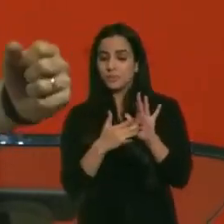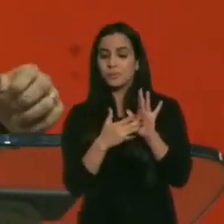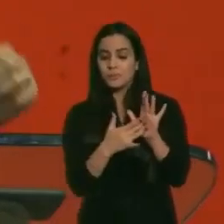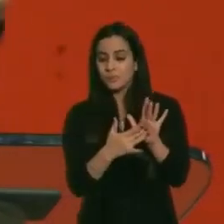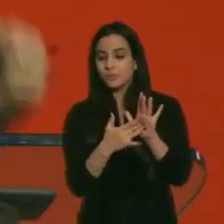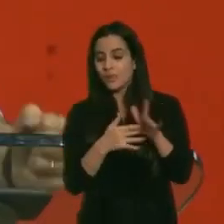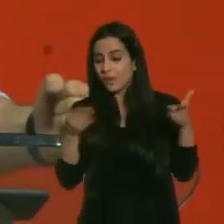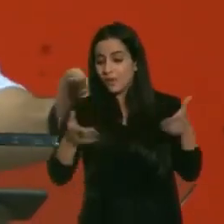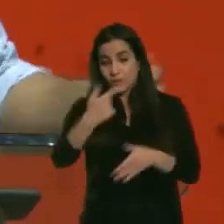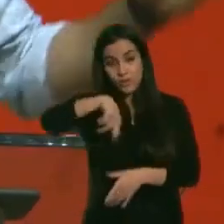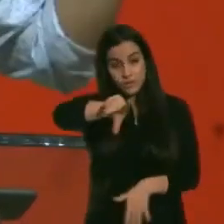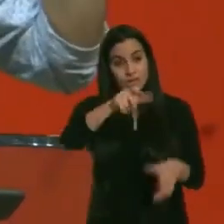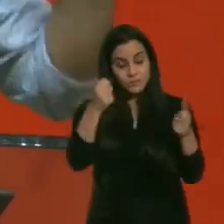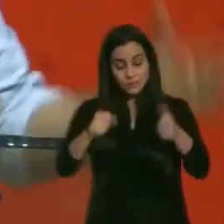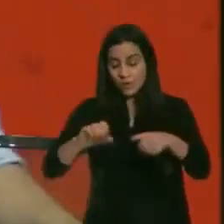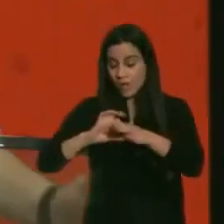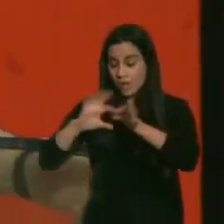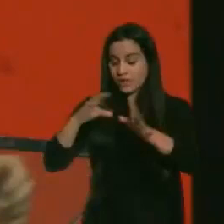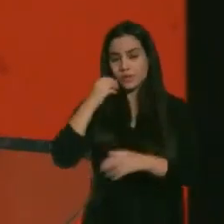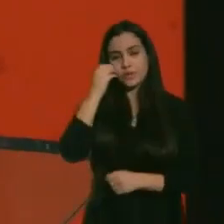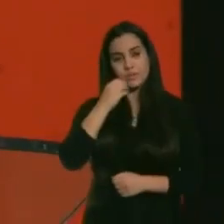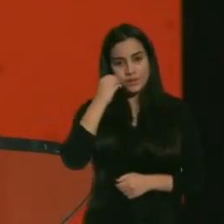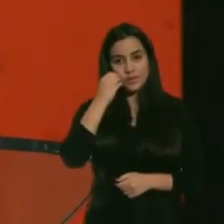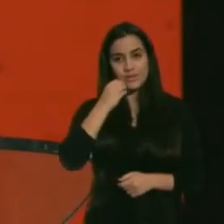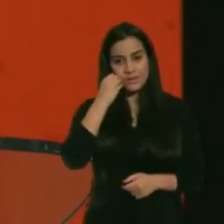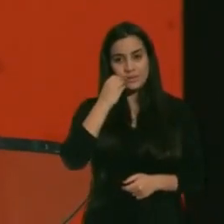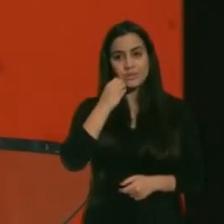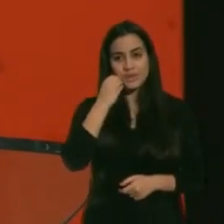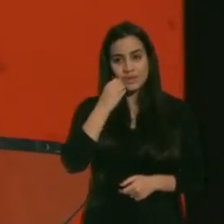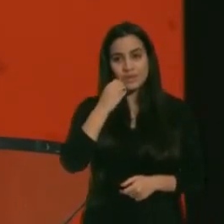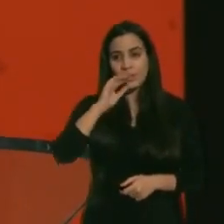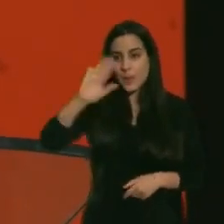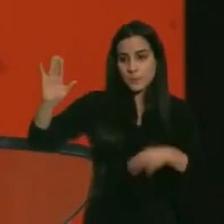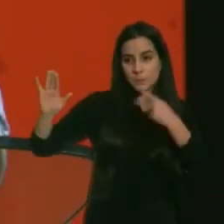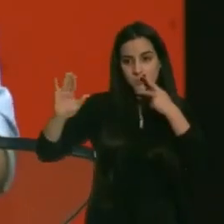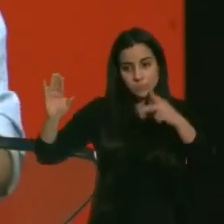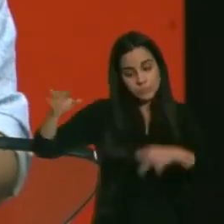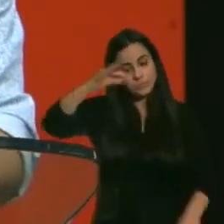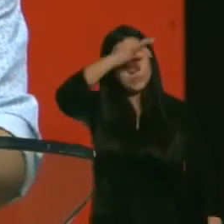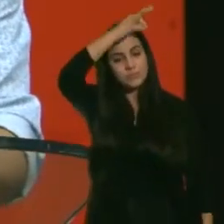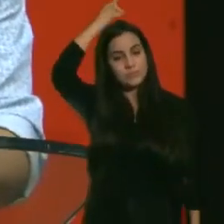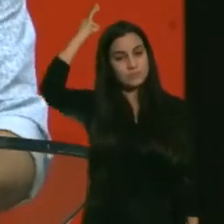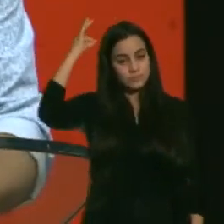Jesus: você pode provar da provisão do Espírito.